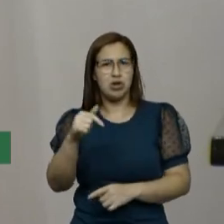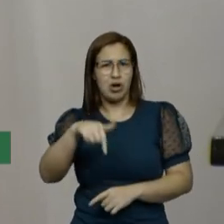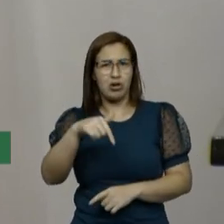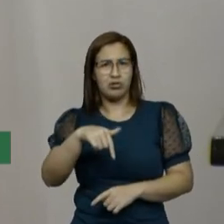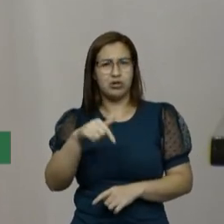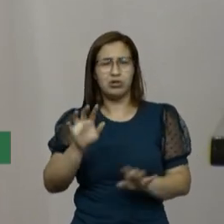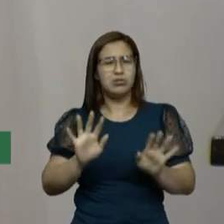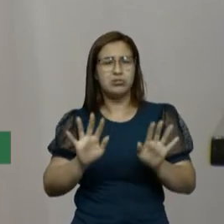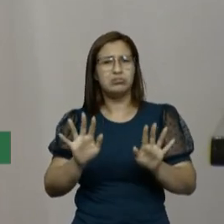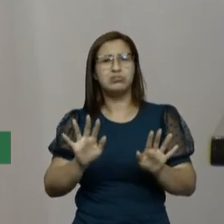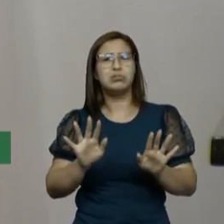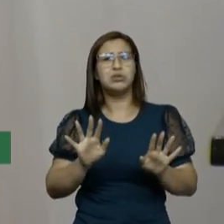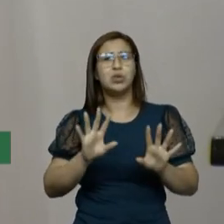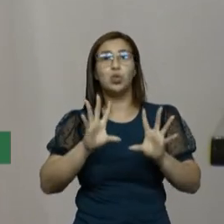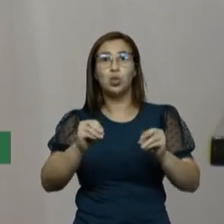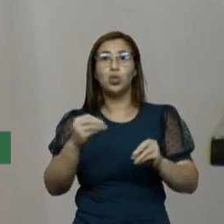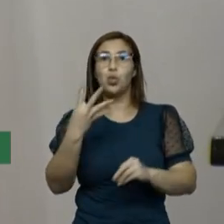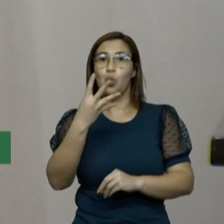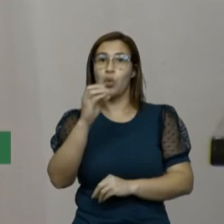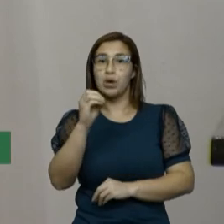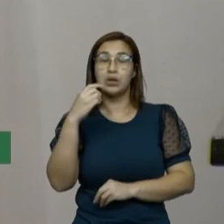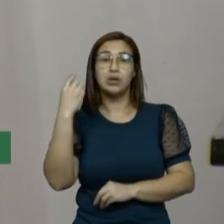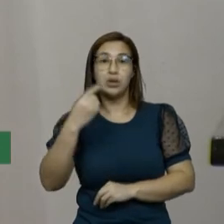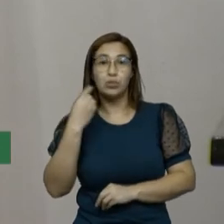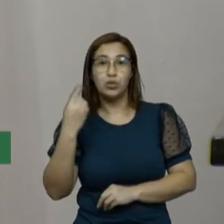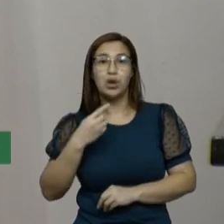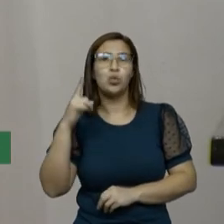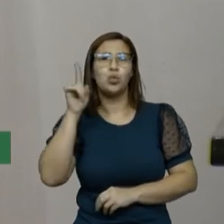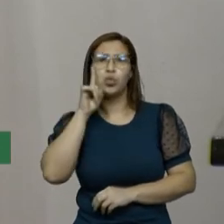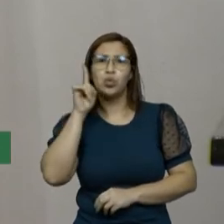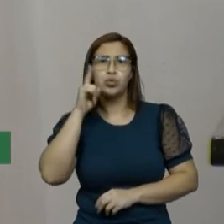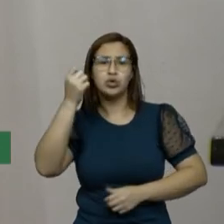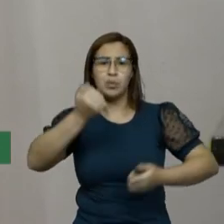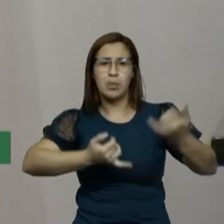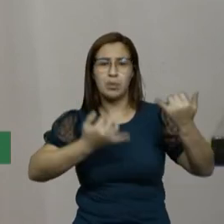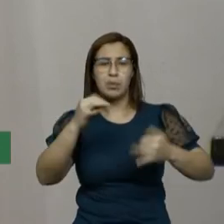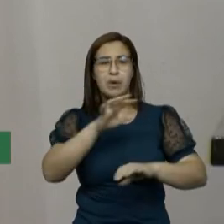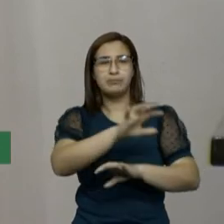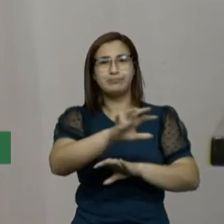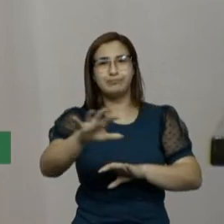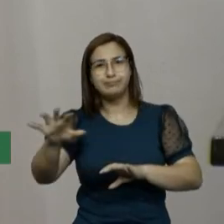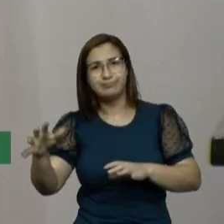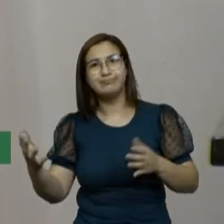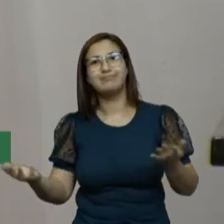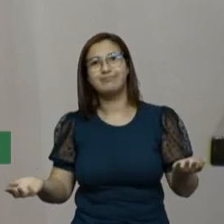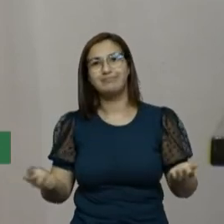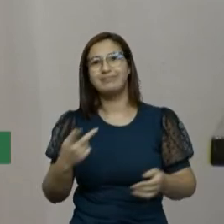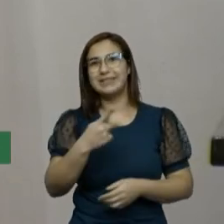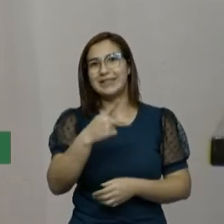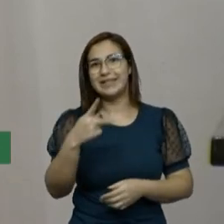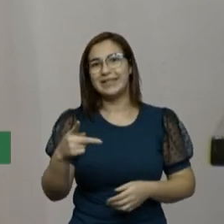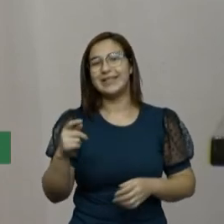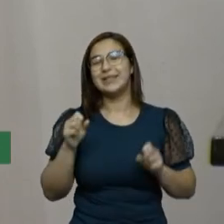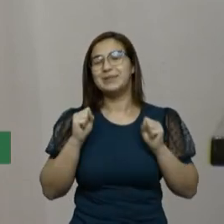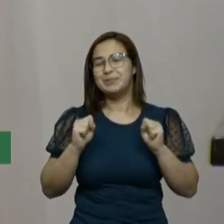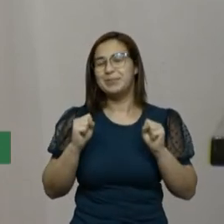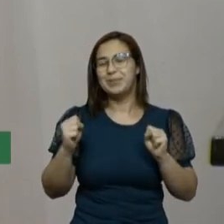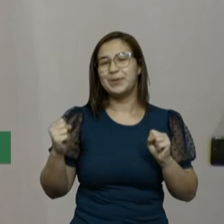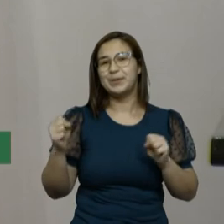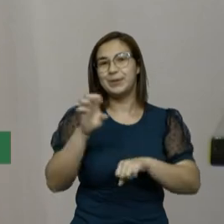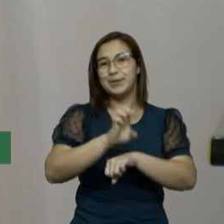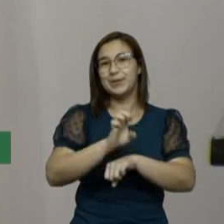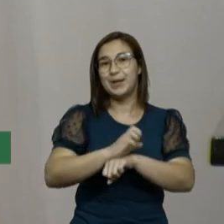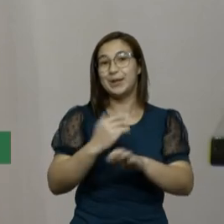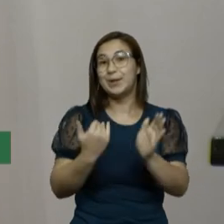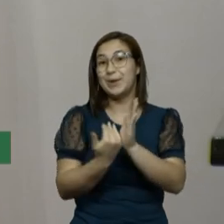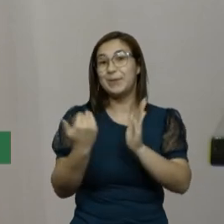deputados estaduais, precisam falar disso nas suas regiões. Porque, com certeza, teremos aí um estado mais saudável. Por quê?